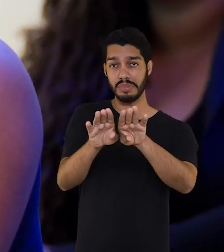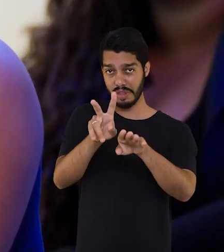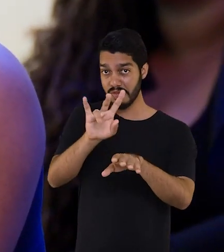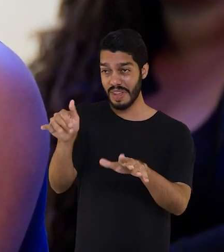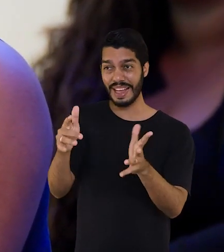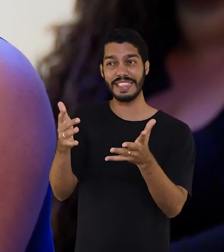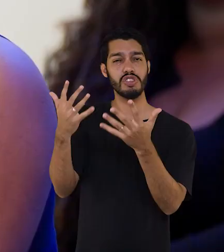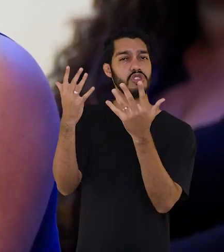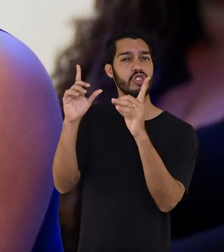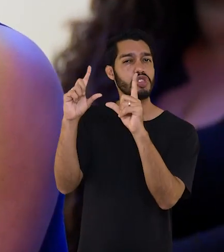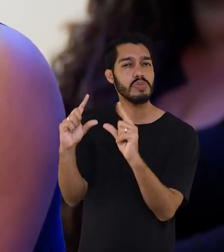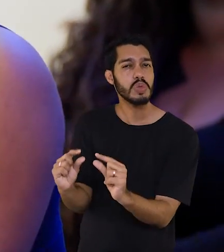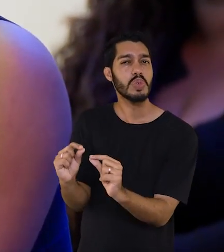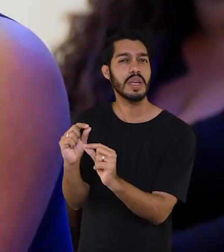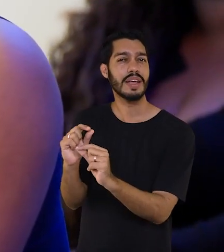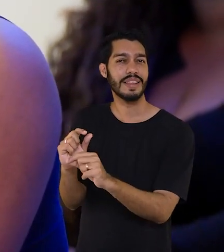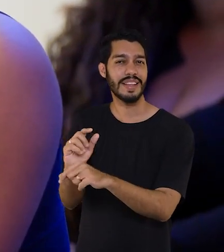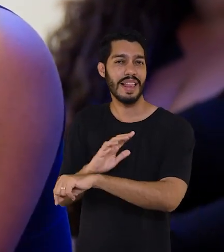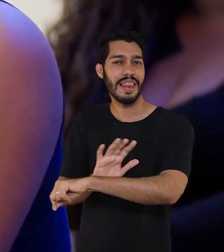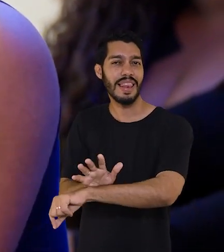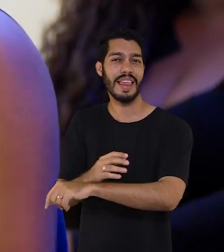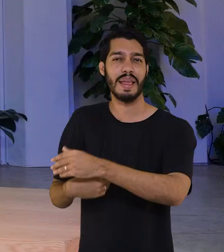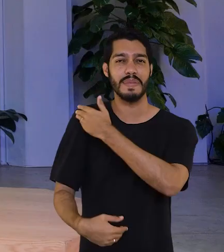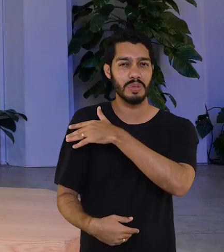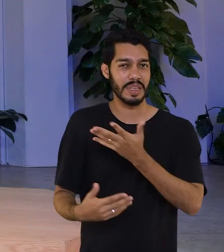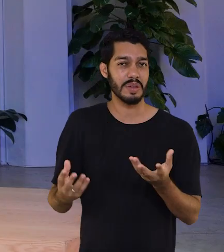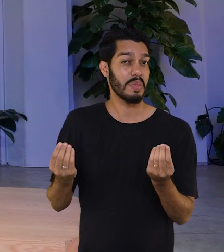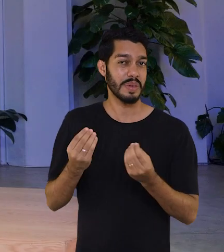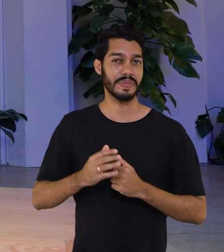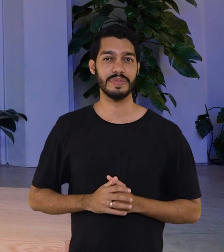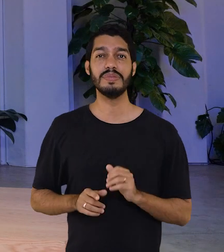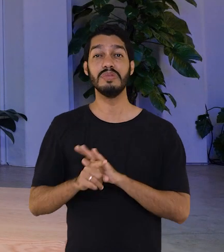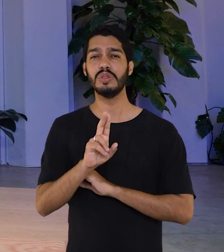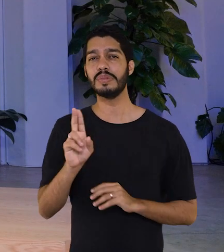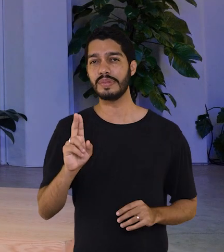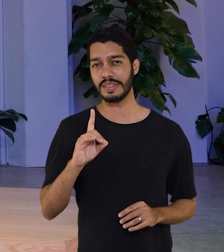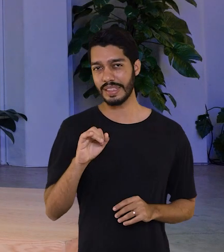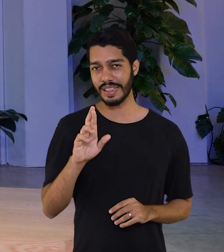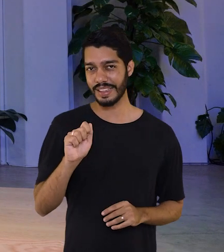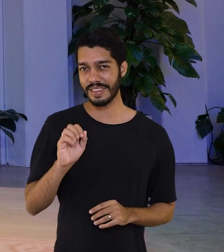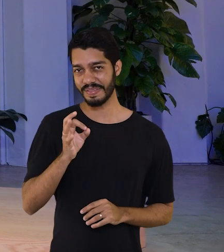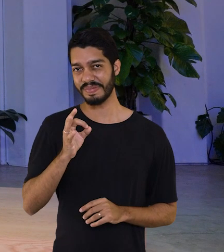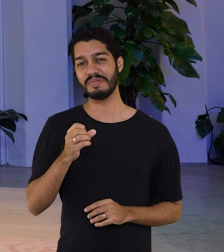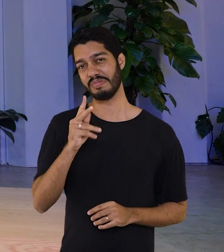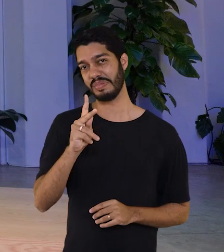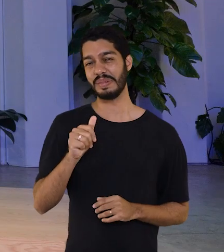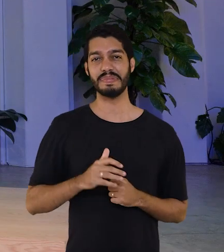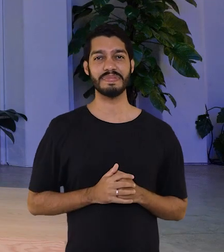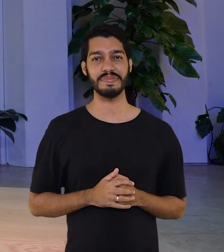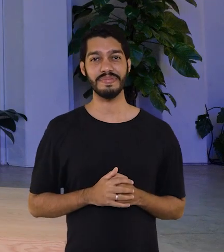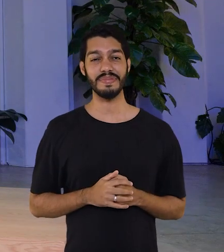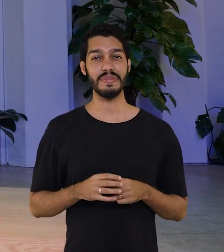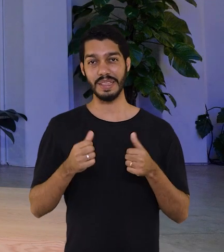tempo mesmo, né? Se vai dar uma quebrada nesse preconceito. Qual é seu nome? Dara. Dara. Esqueci